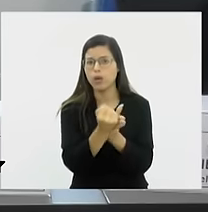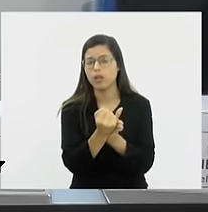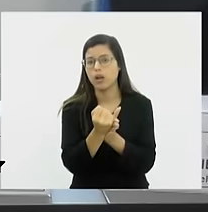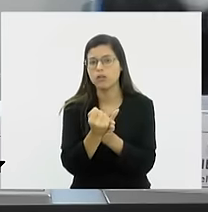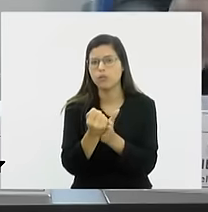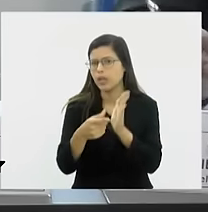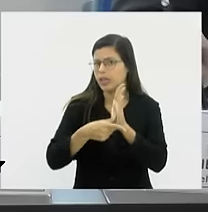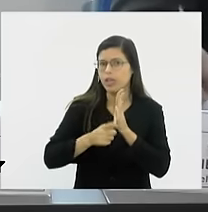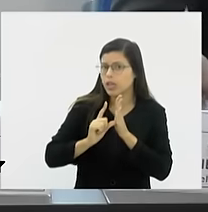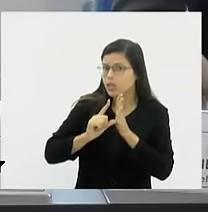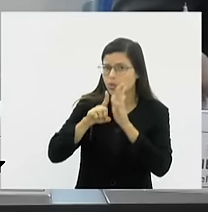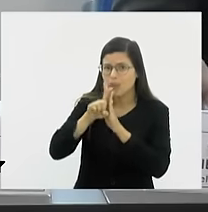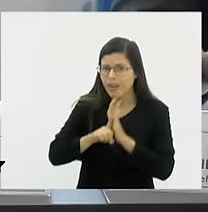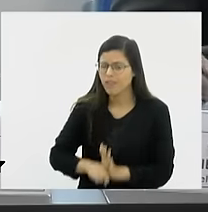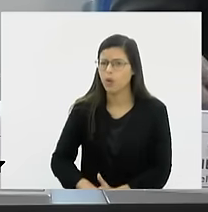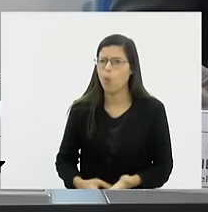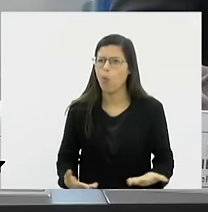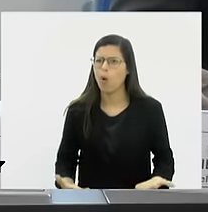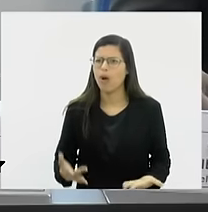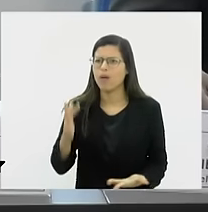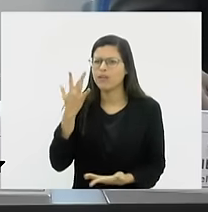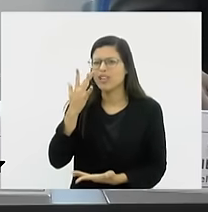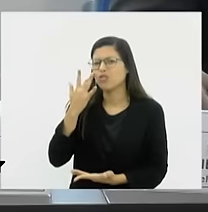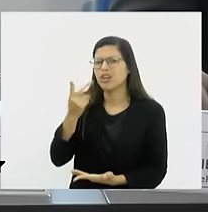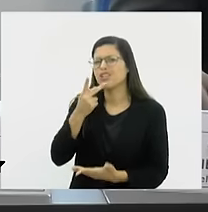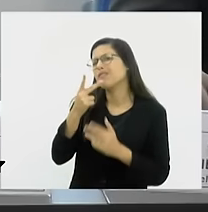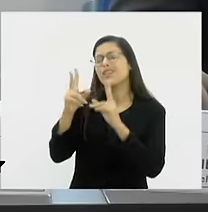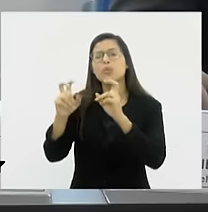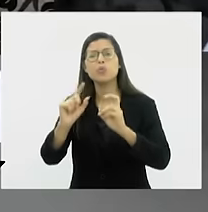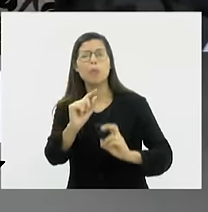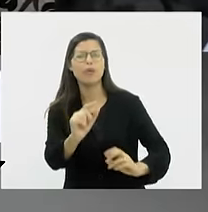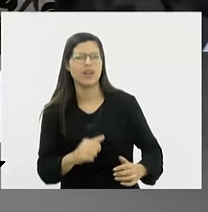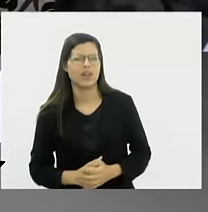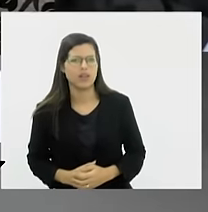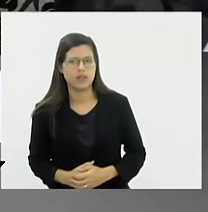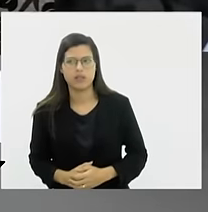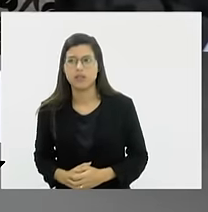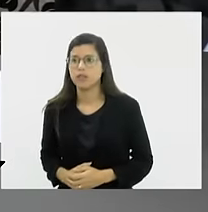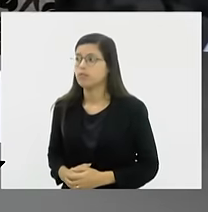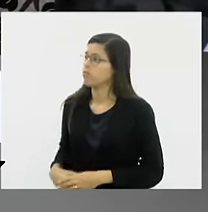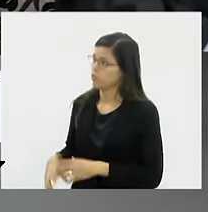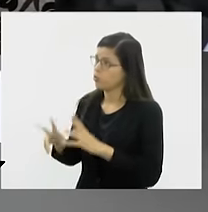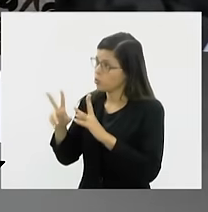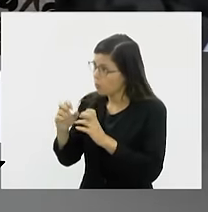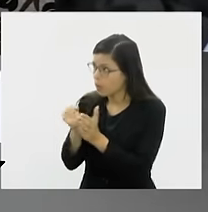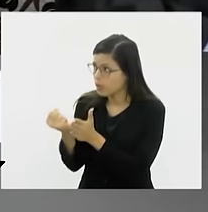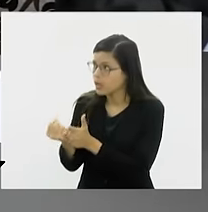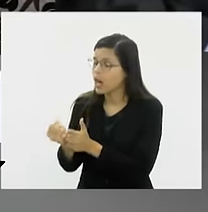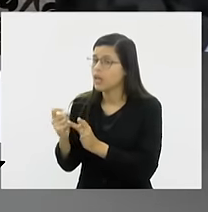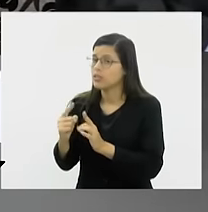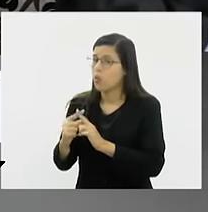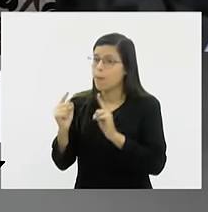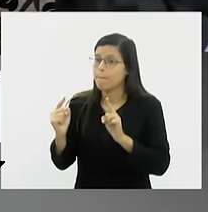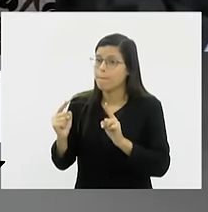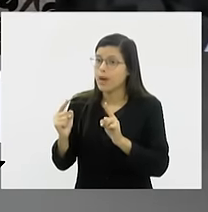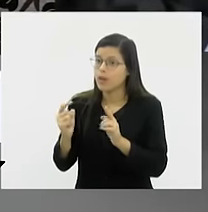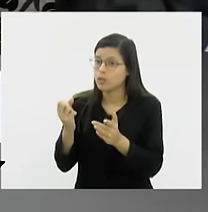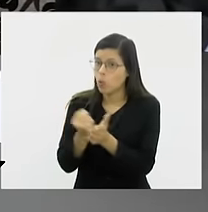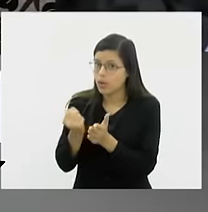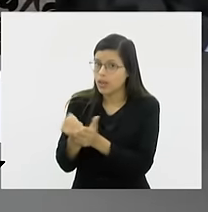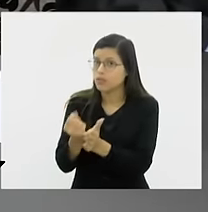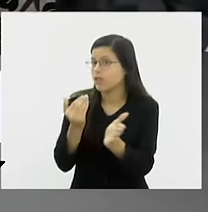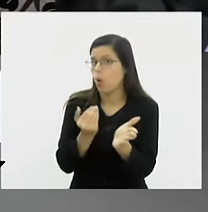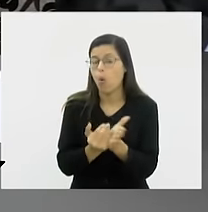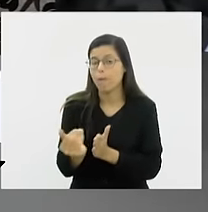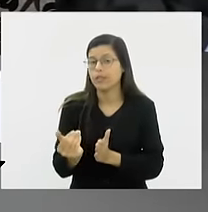verificou antes. Deputado, como eu falei... O senhor achou que a gente fosse tratar de quê aqui, presidente? Disso, deputado. Como eu falei, o contrato está sendo implementado.